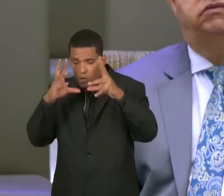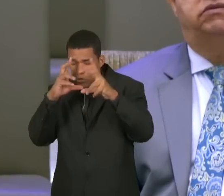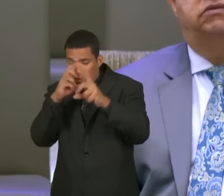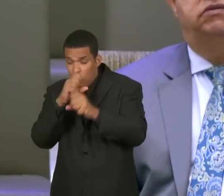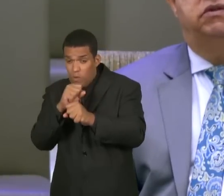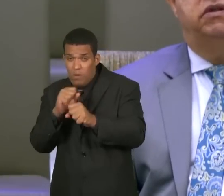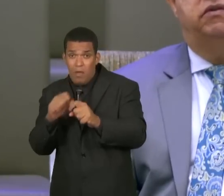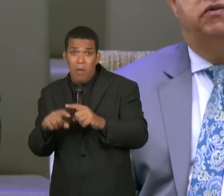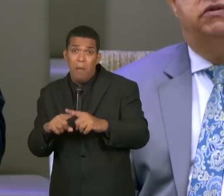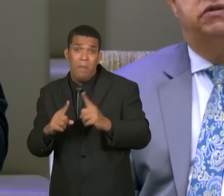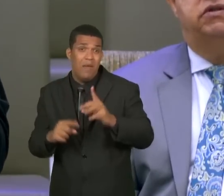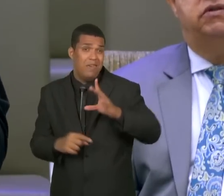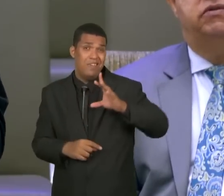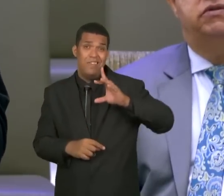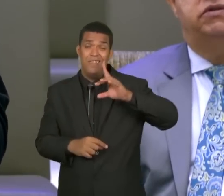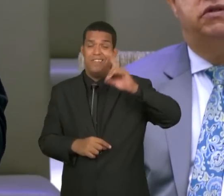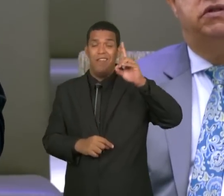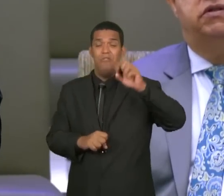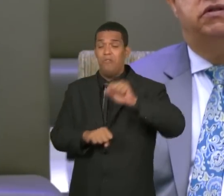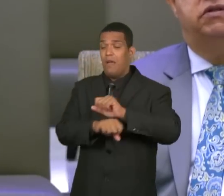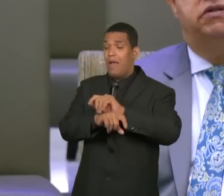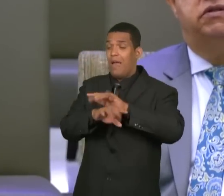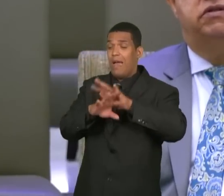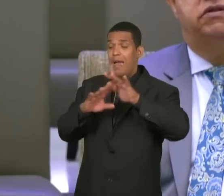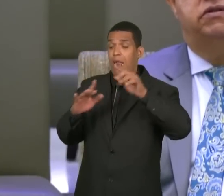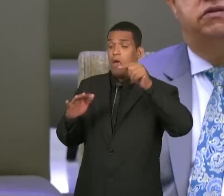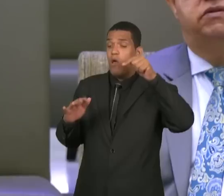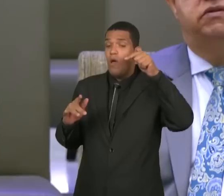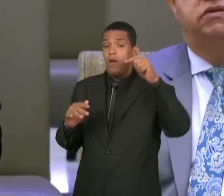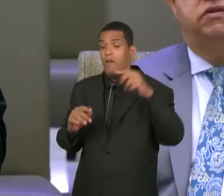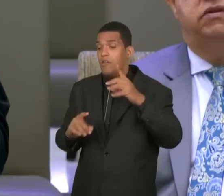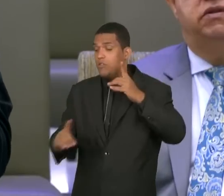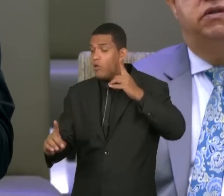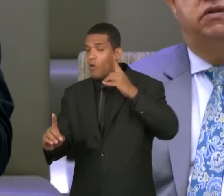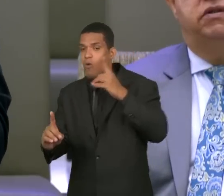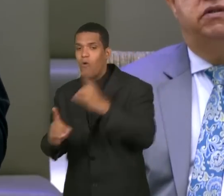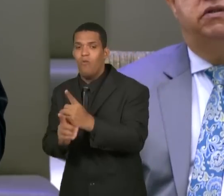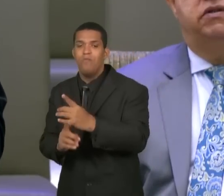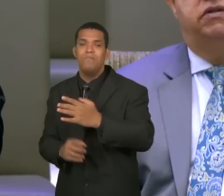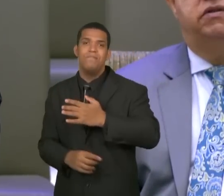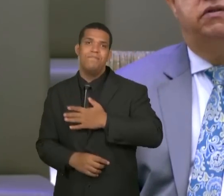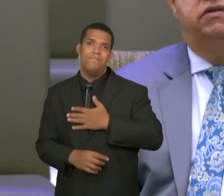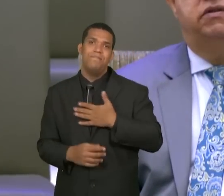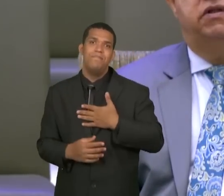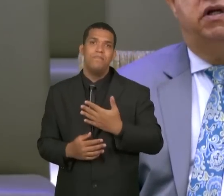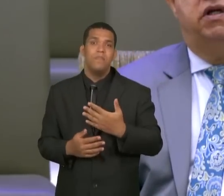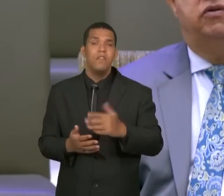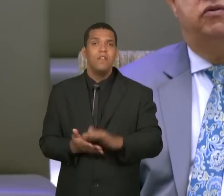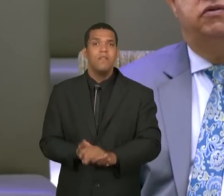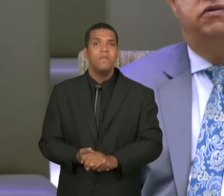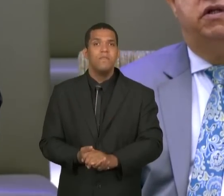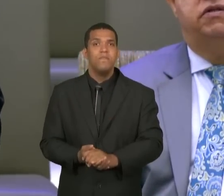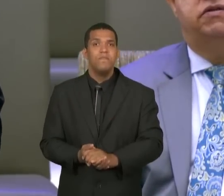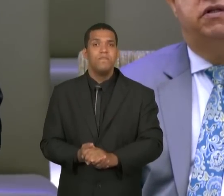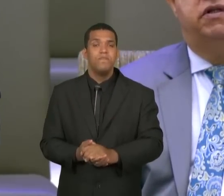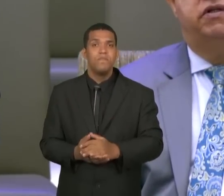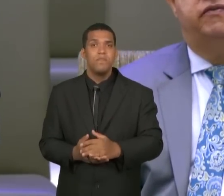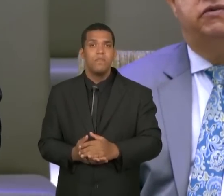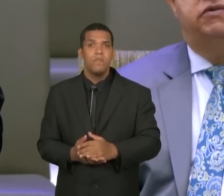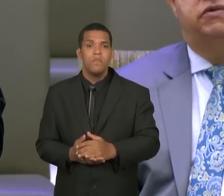serão escuras e a noite é tão clara como o dia ele finaliza dizendo para